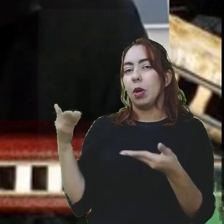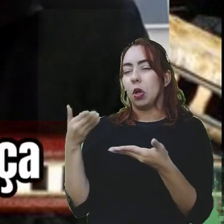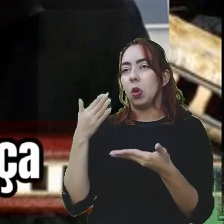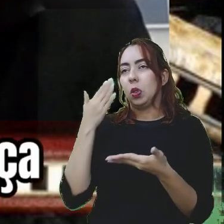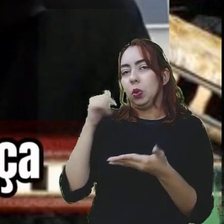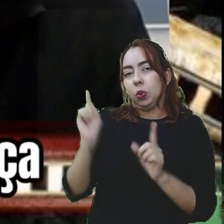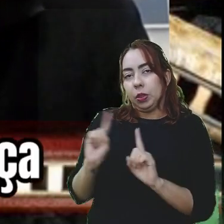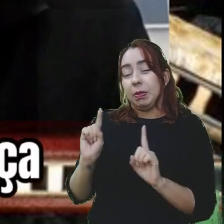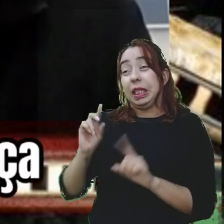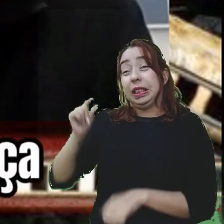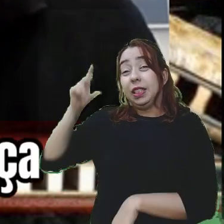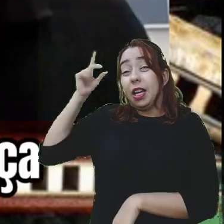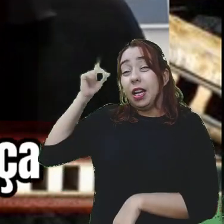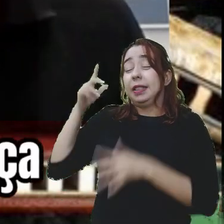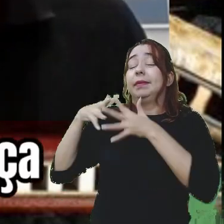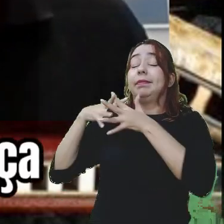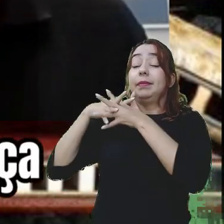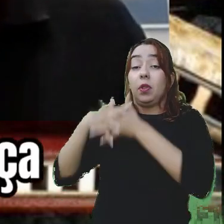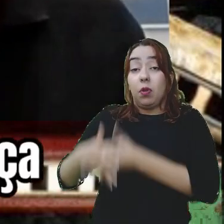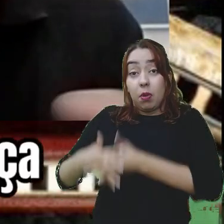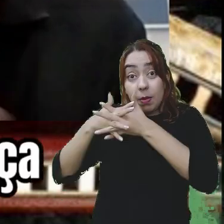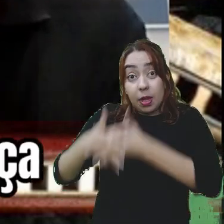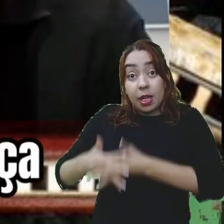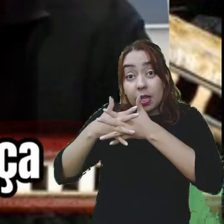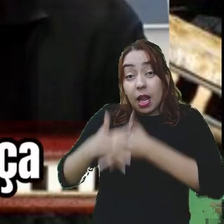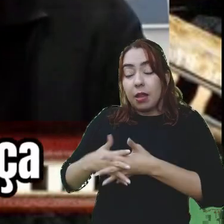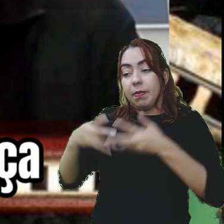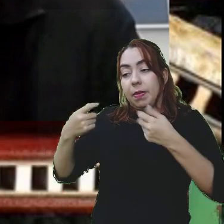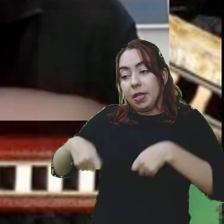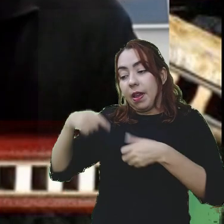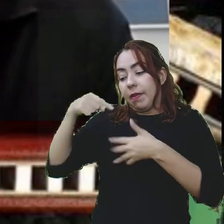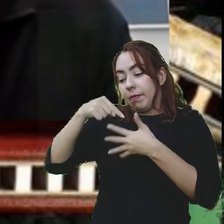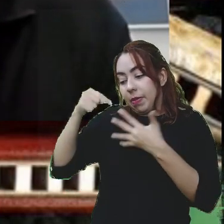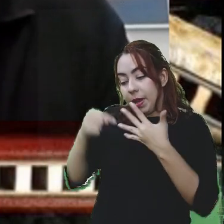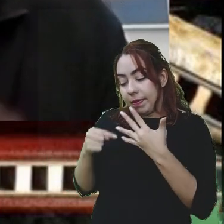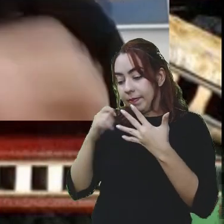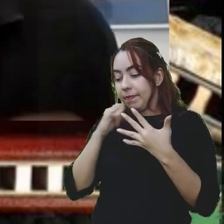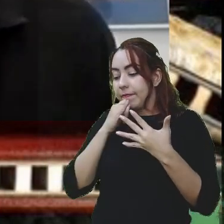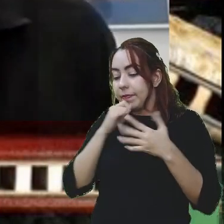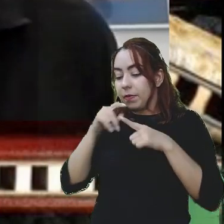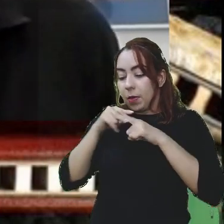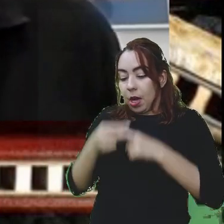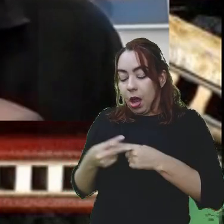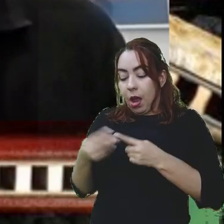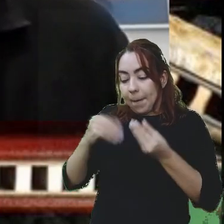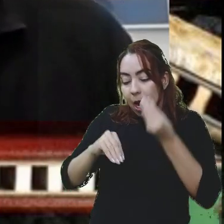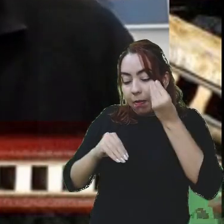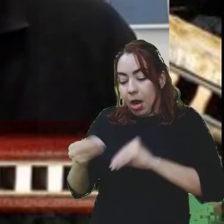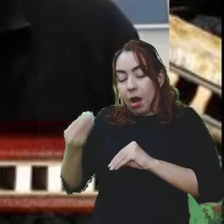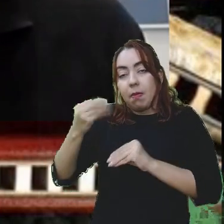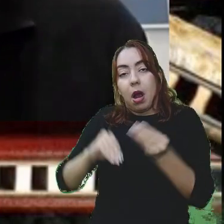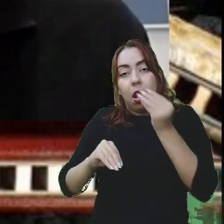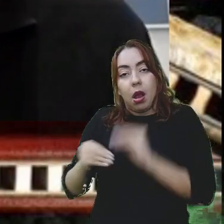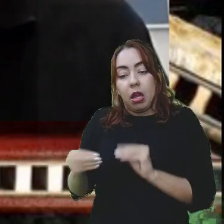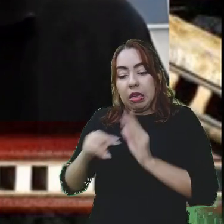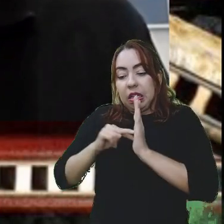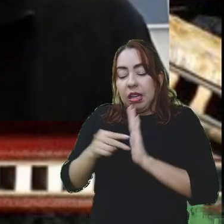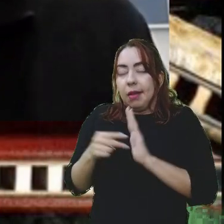dificuldade. Você tinha que ter gaitas para tirar a peça, canibalizar para consertar outras. Isso era uma coisa muito